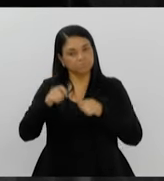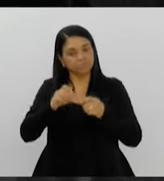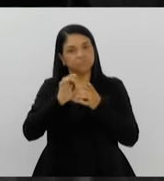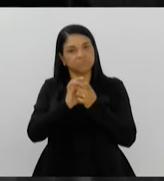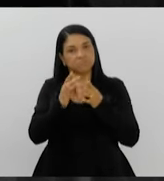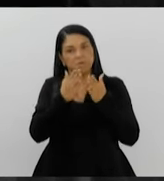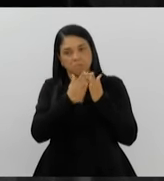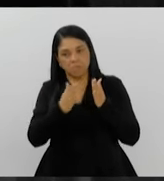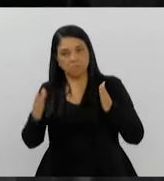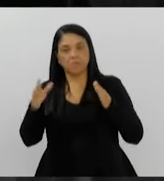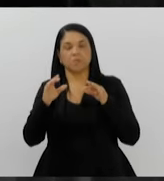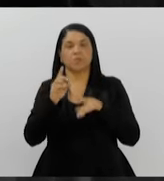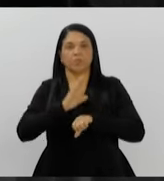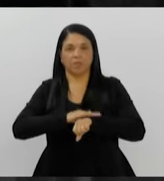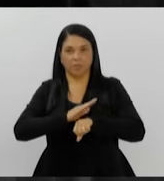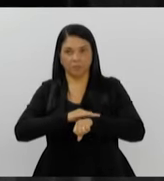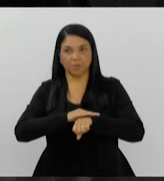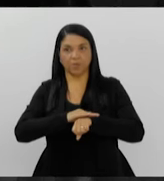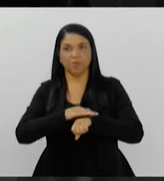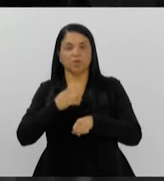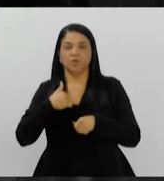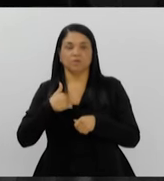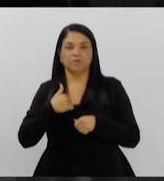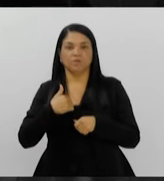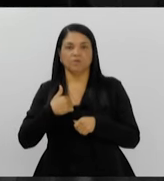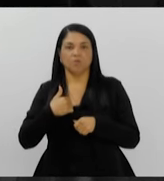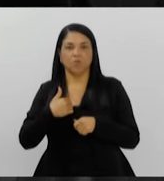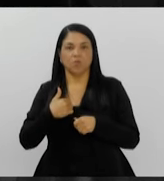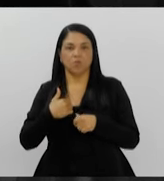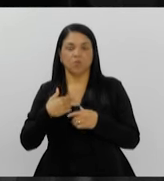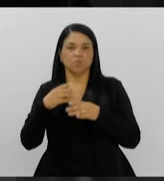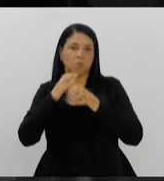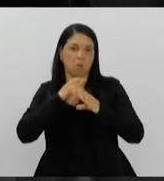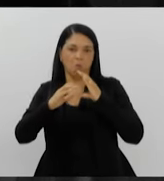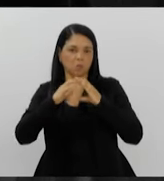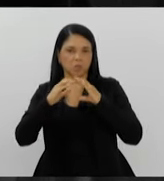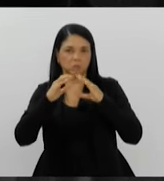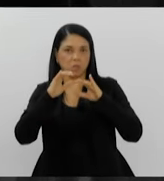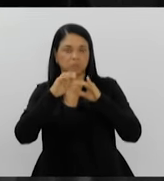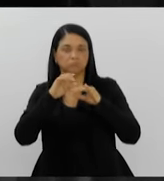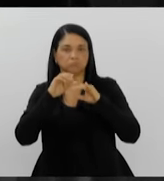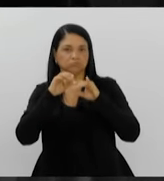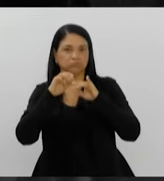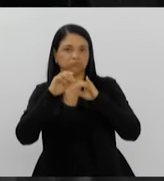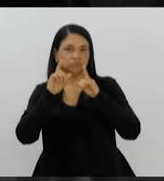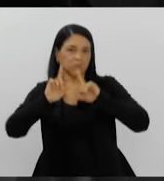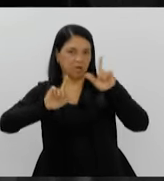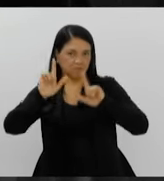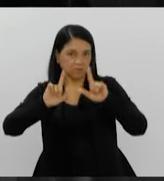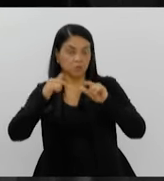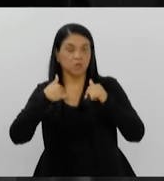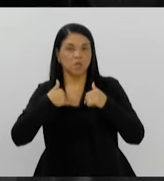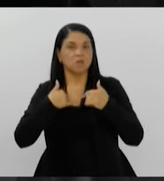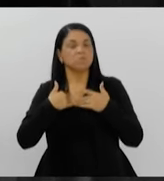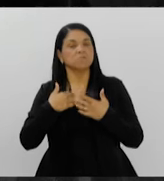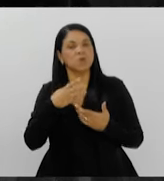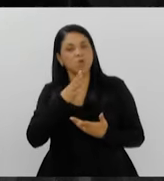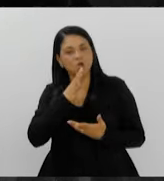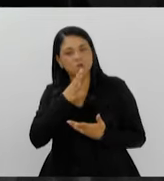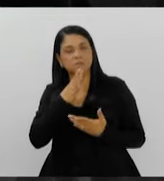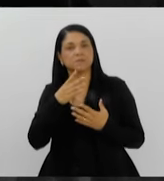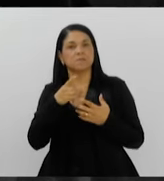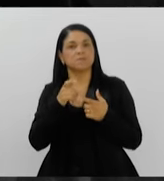no tempo porque eu não vou me manifestar para o veículo de comunicação e faço aqui um elogio um reconhecimento à a boa parte da